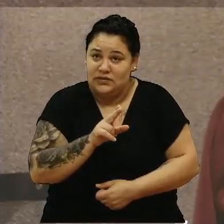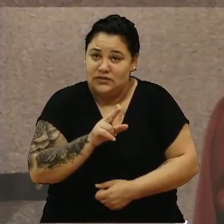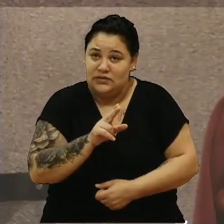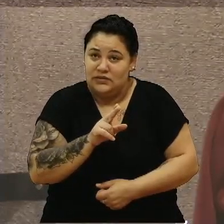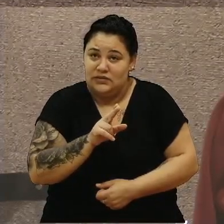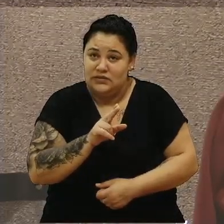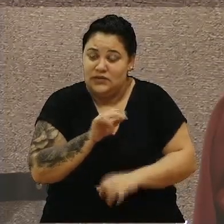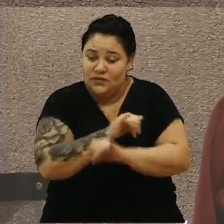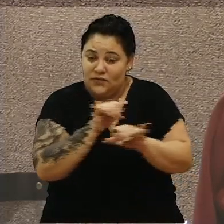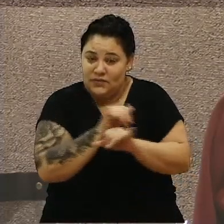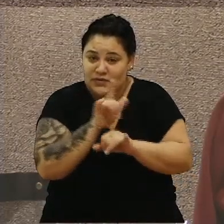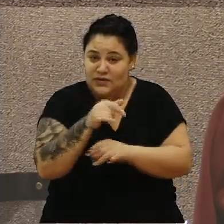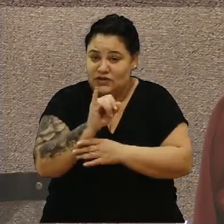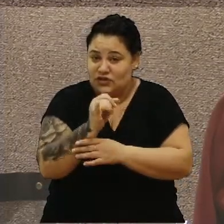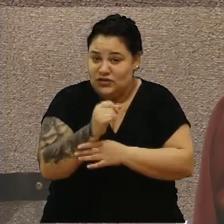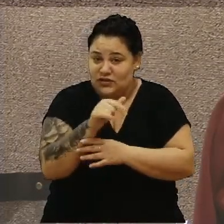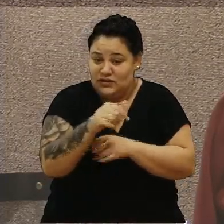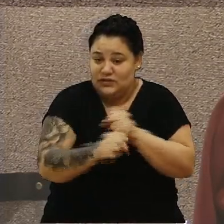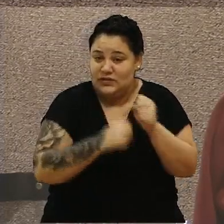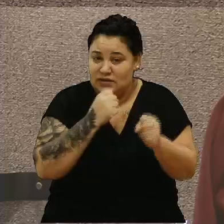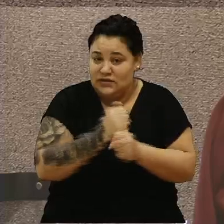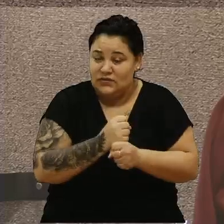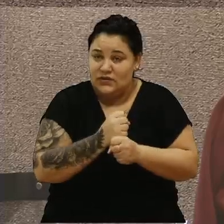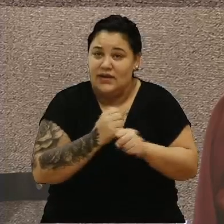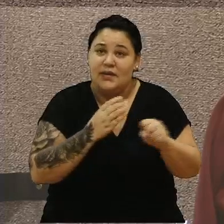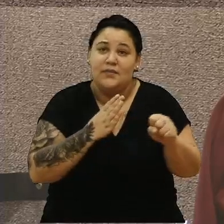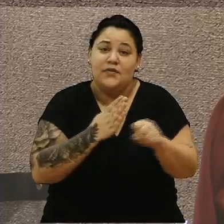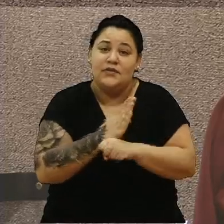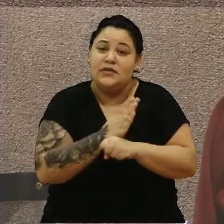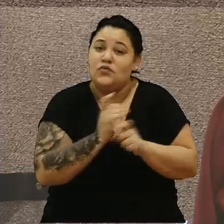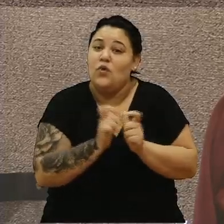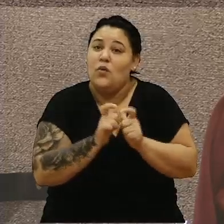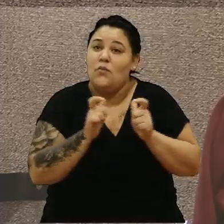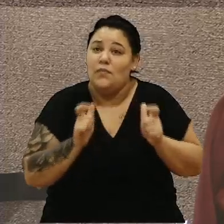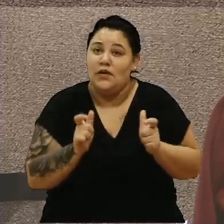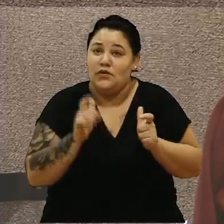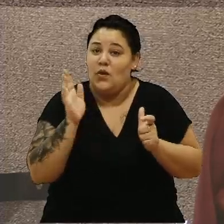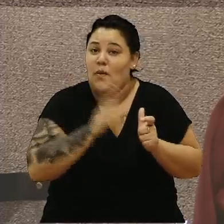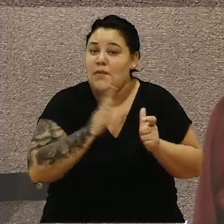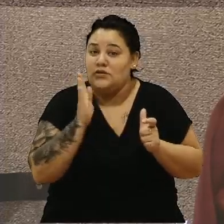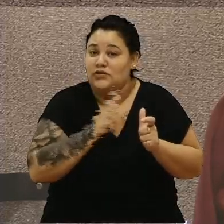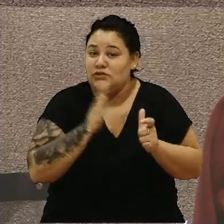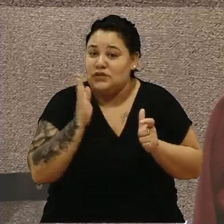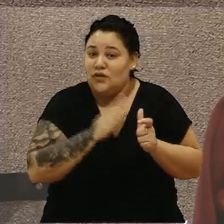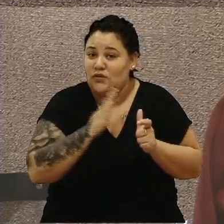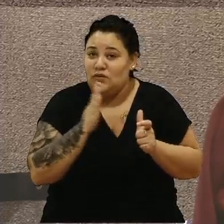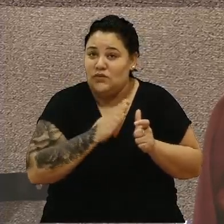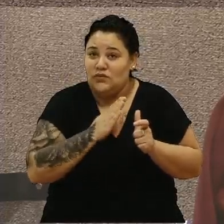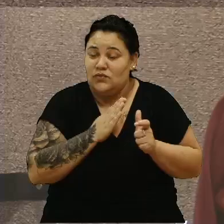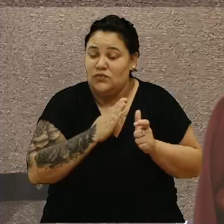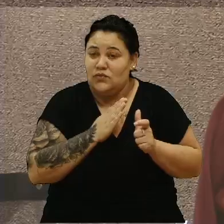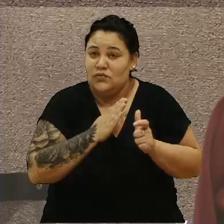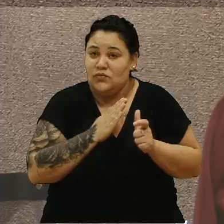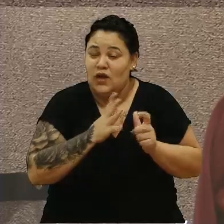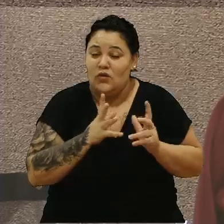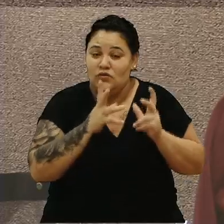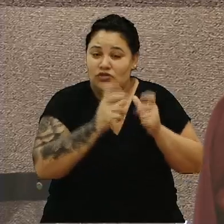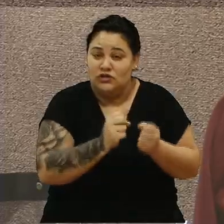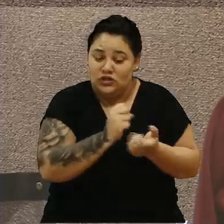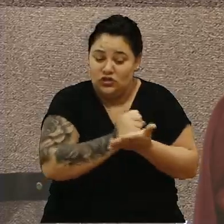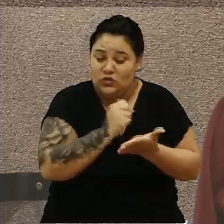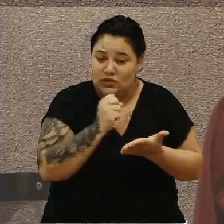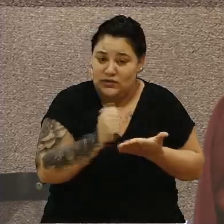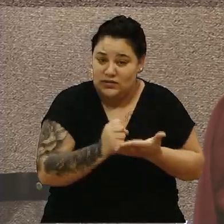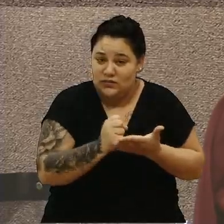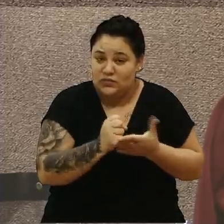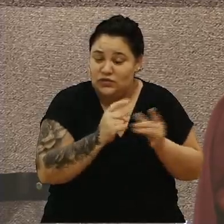de janeiro desse ano, fruto de uma aprovação da ampliação emergencial do quadro de vagas da instituição, que foi aprovada